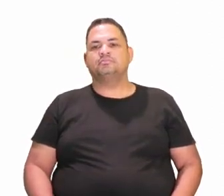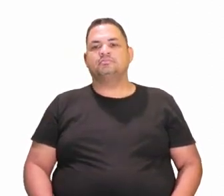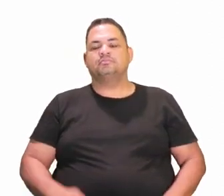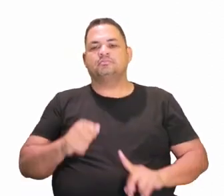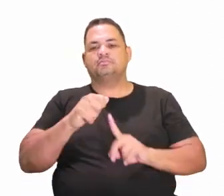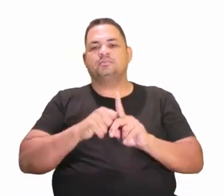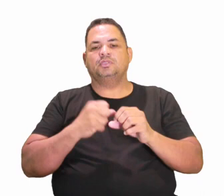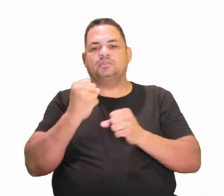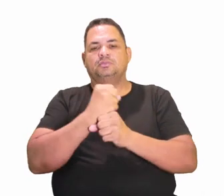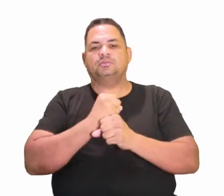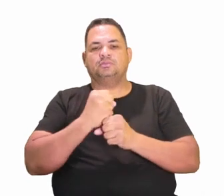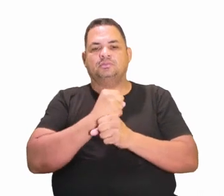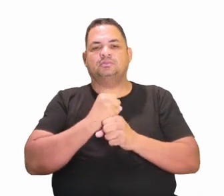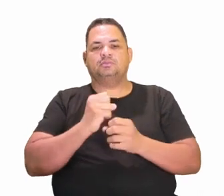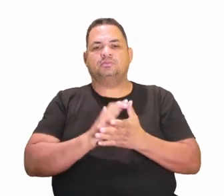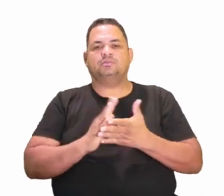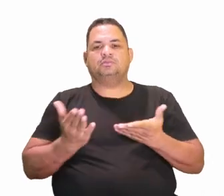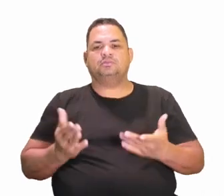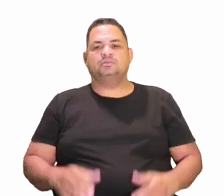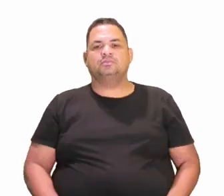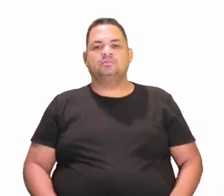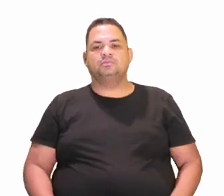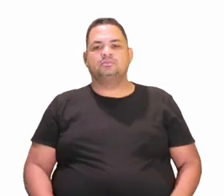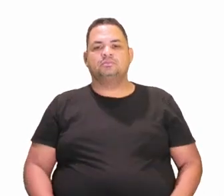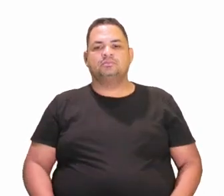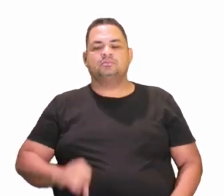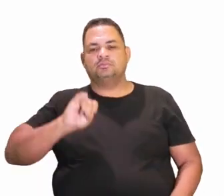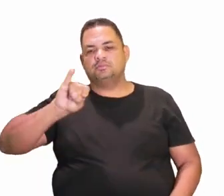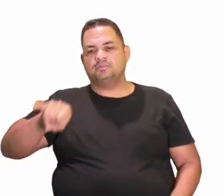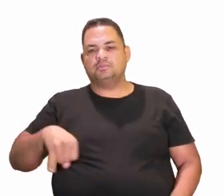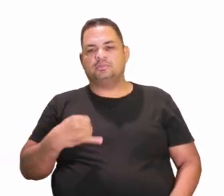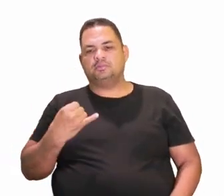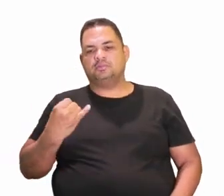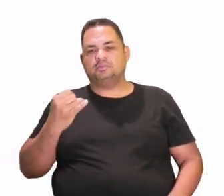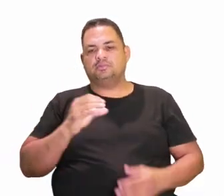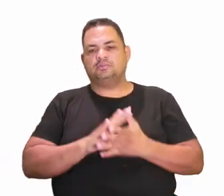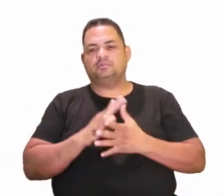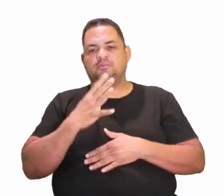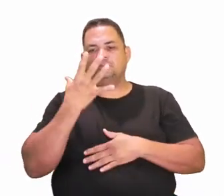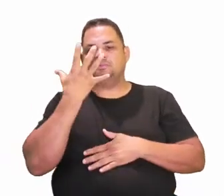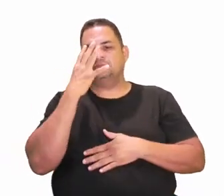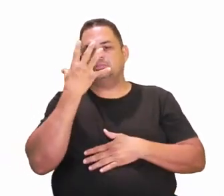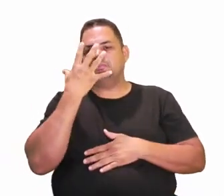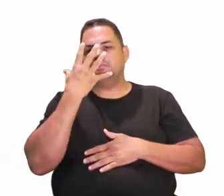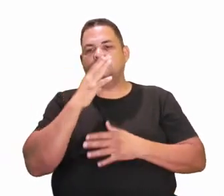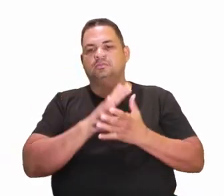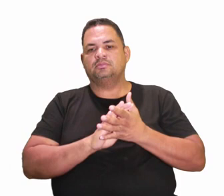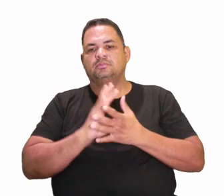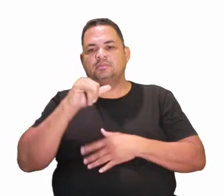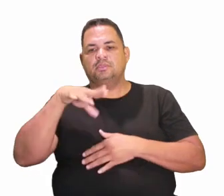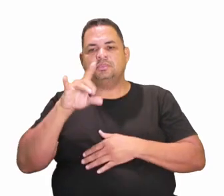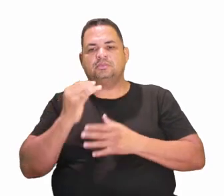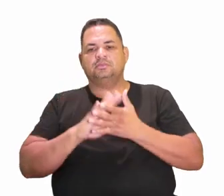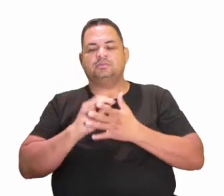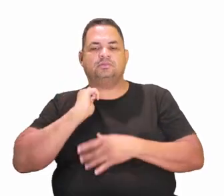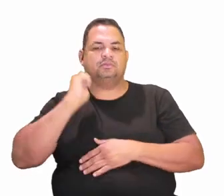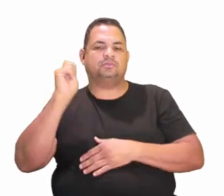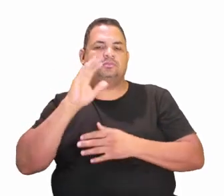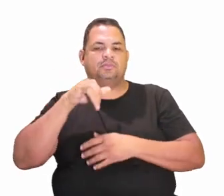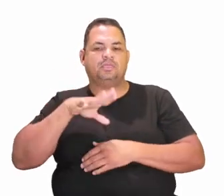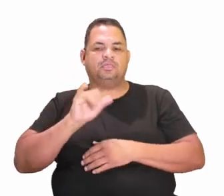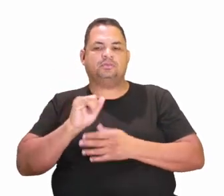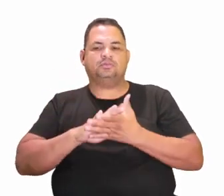do ano, que são eles, January, February, March, April,